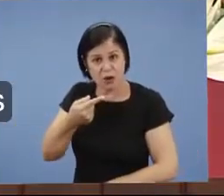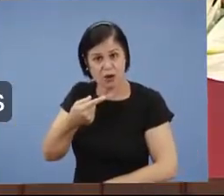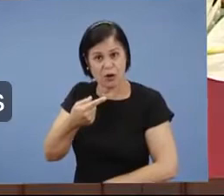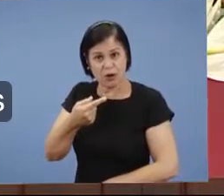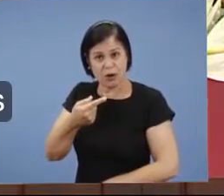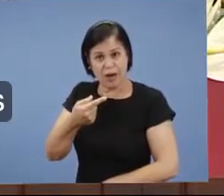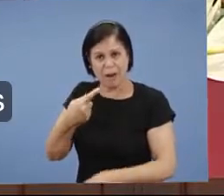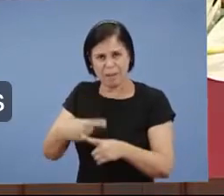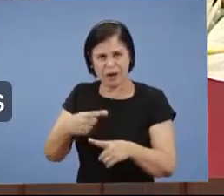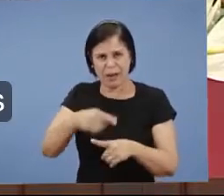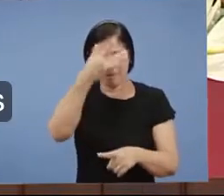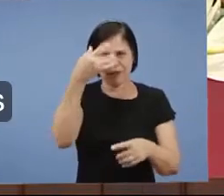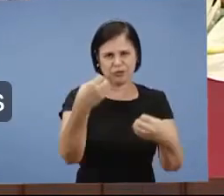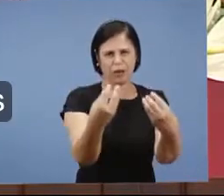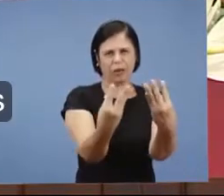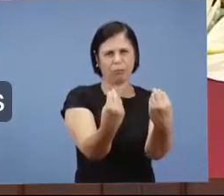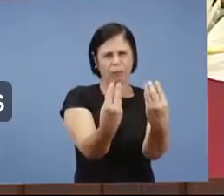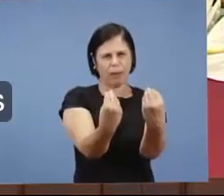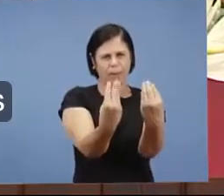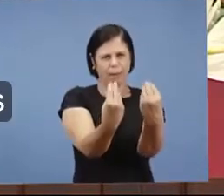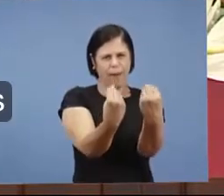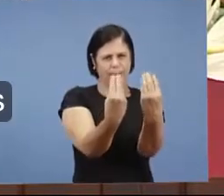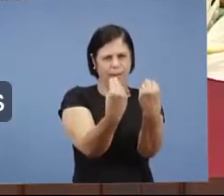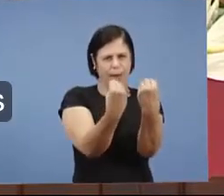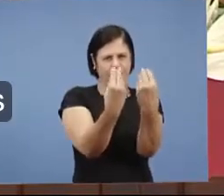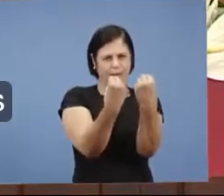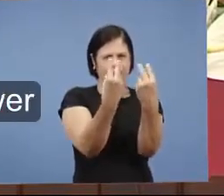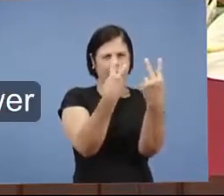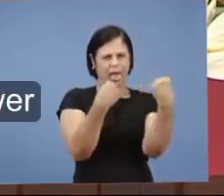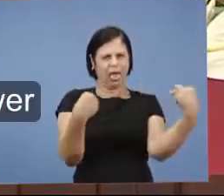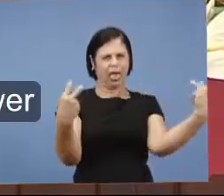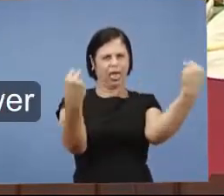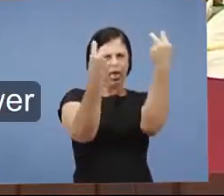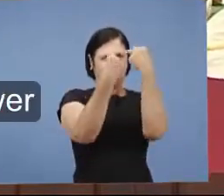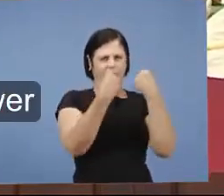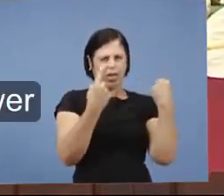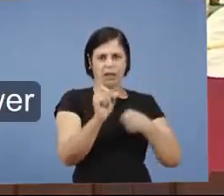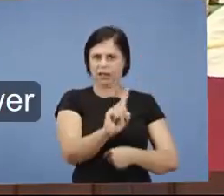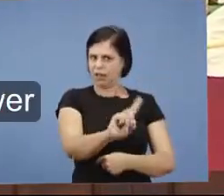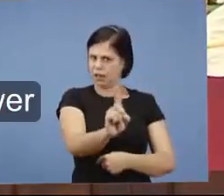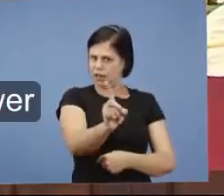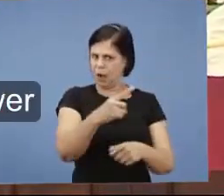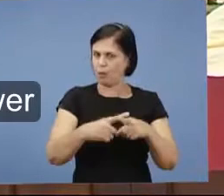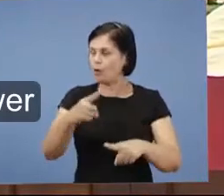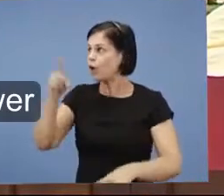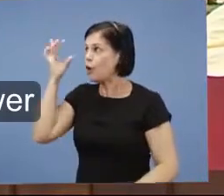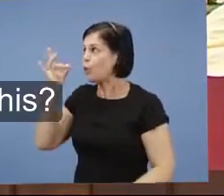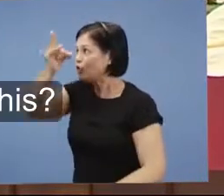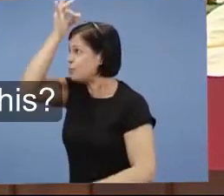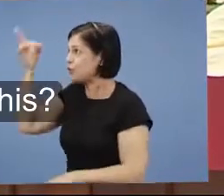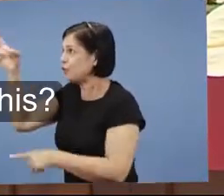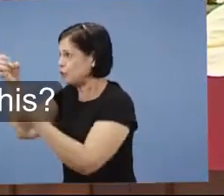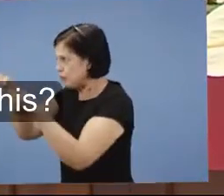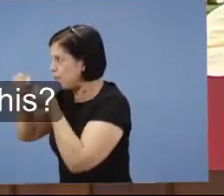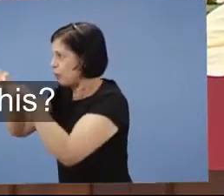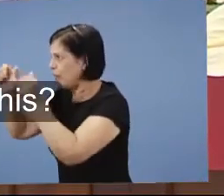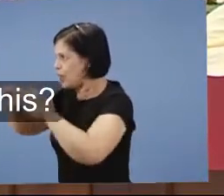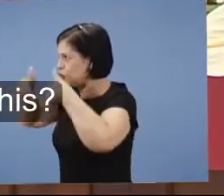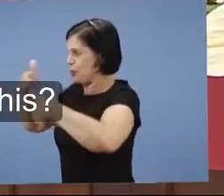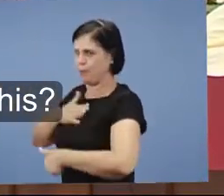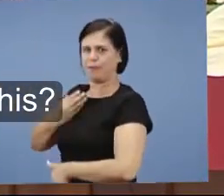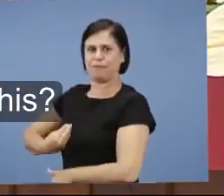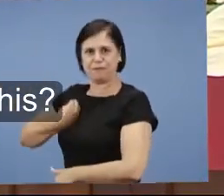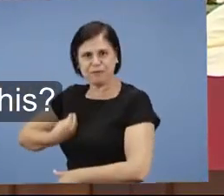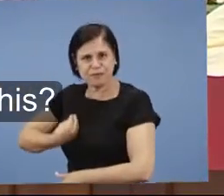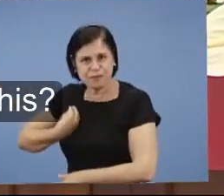veio por conversa, nem palavras persuasivas, mas veio por demonstração de Espírito e de poder. Meus